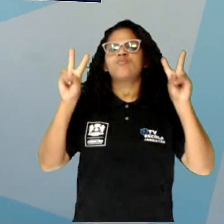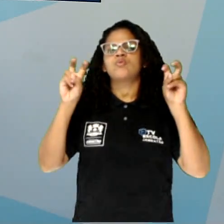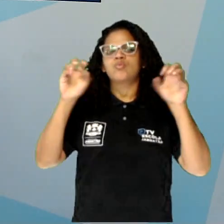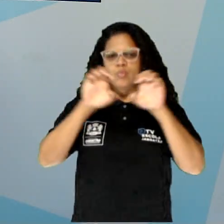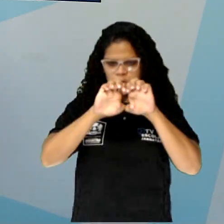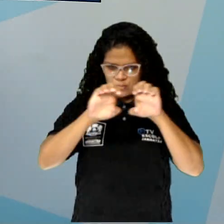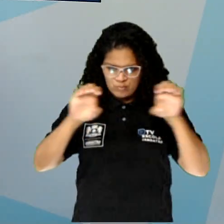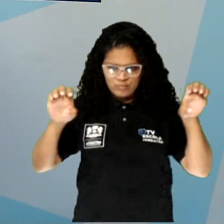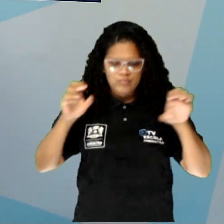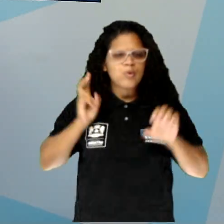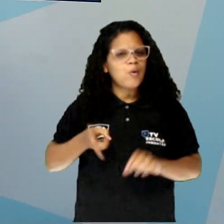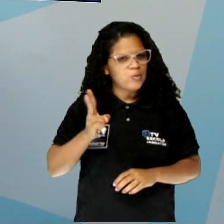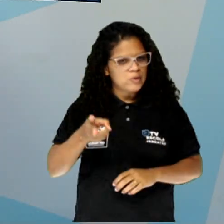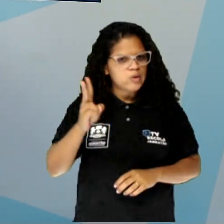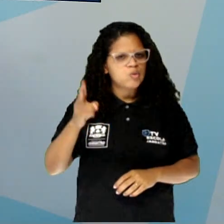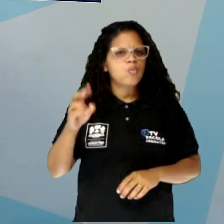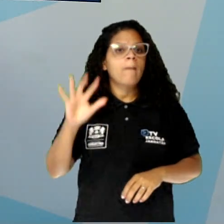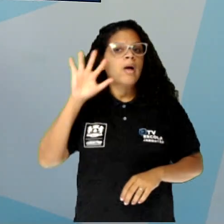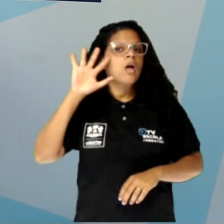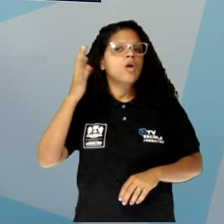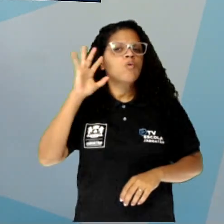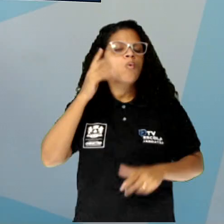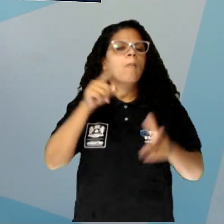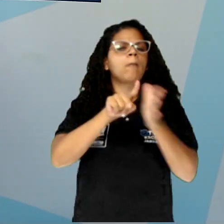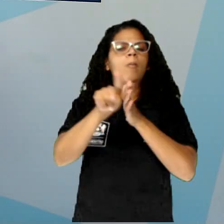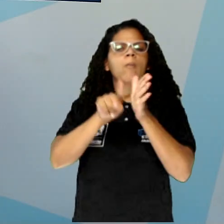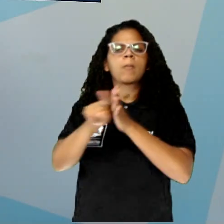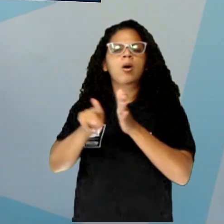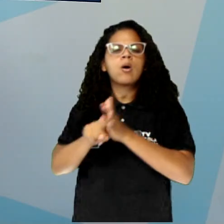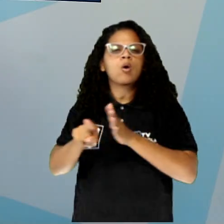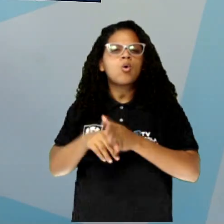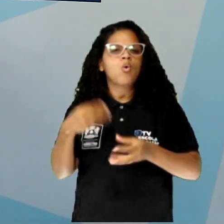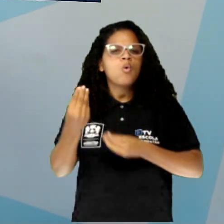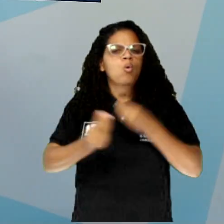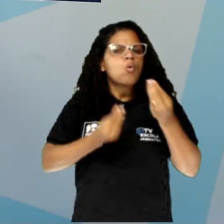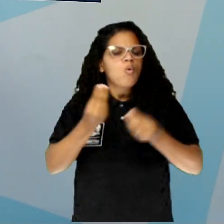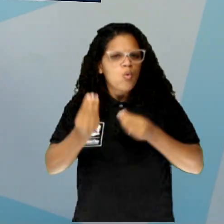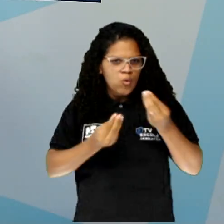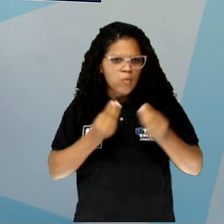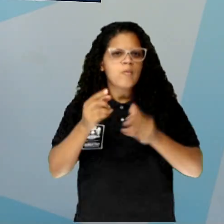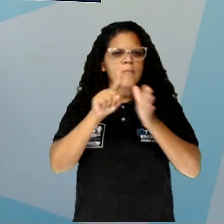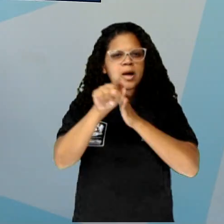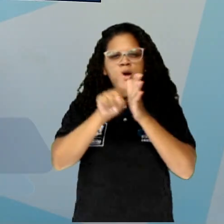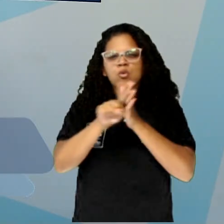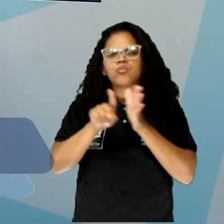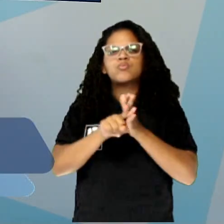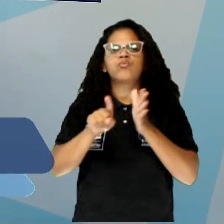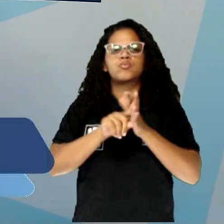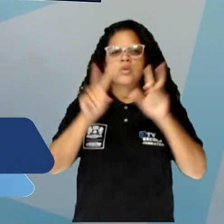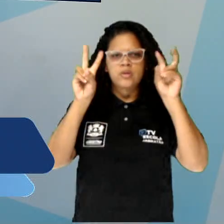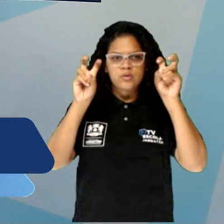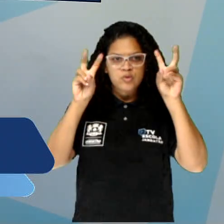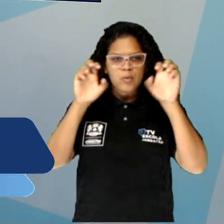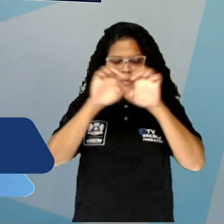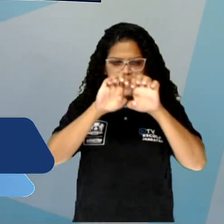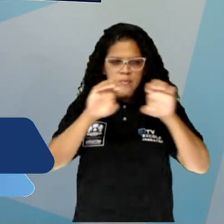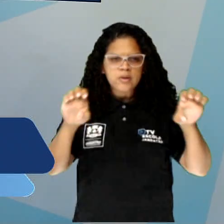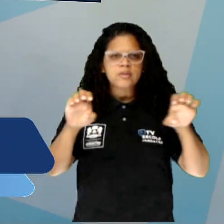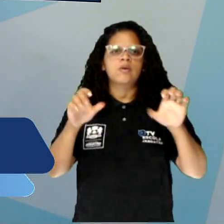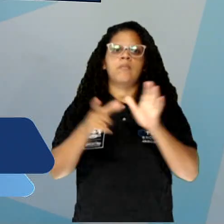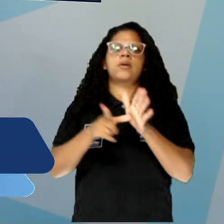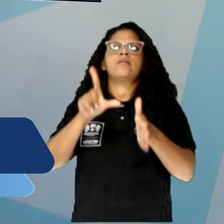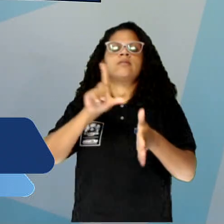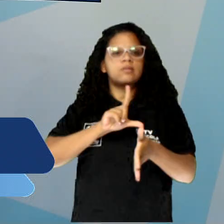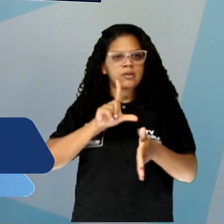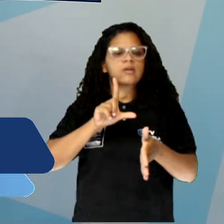equações, situações, problema. Hoje iremos resolver probleminhas com equação. Mas antes, vamos resolver